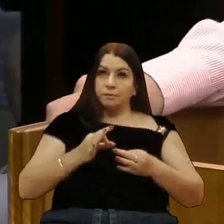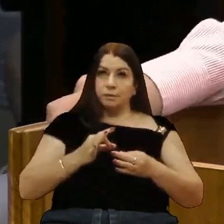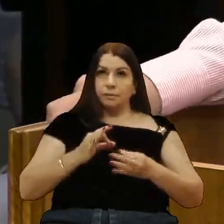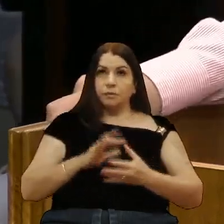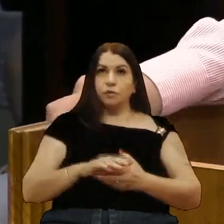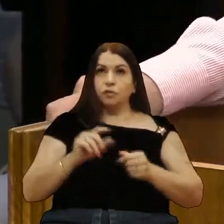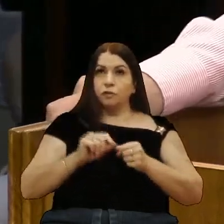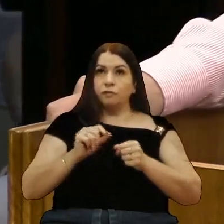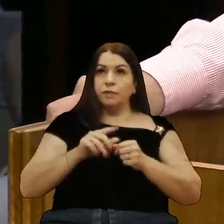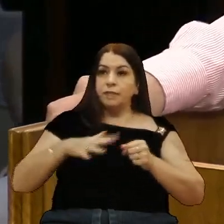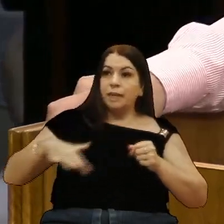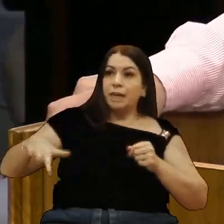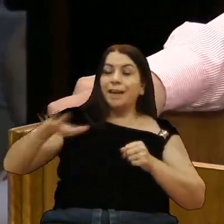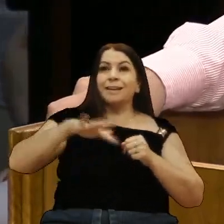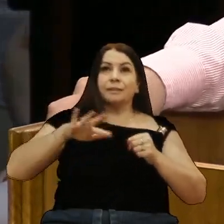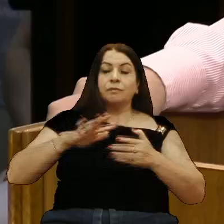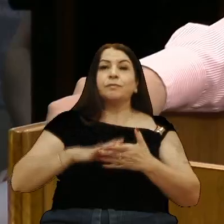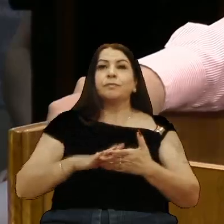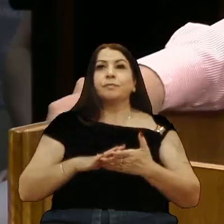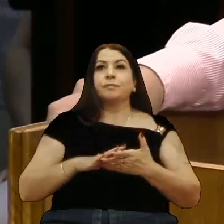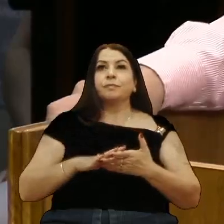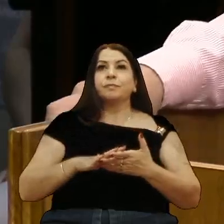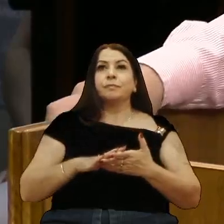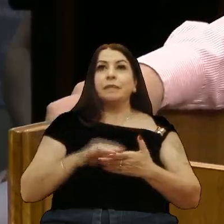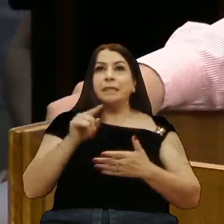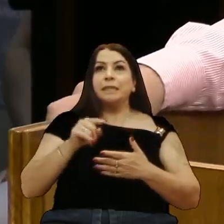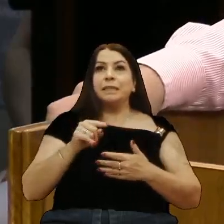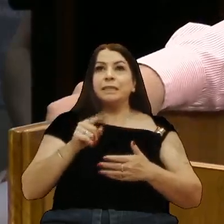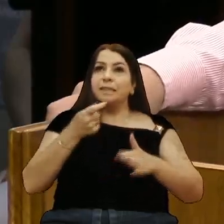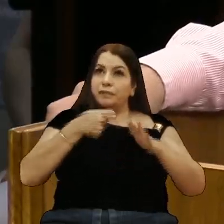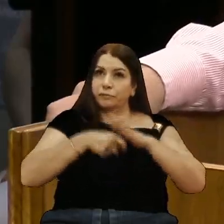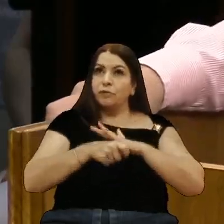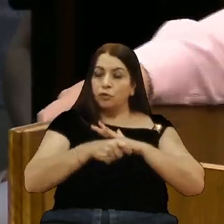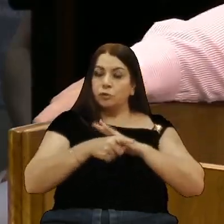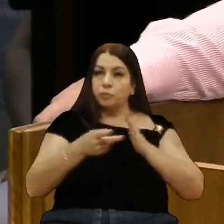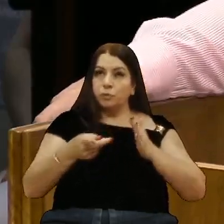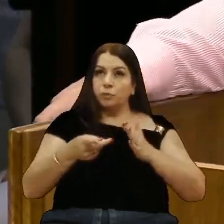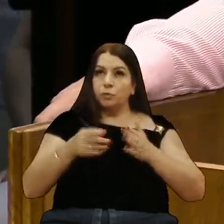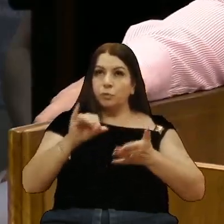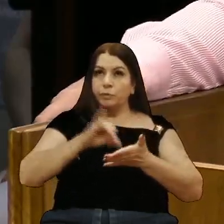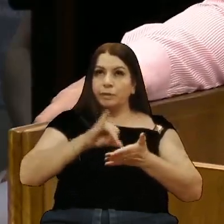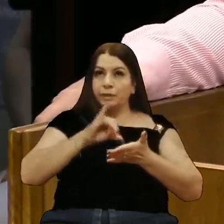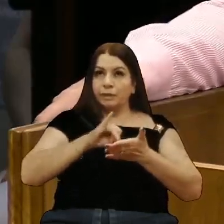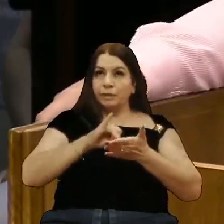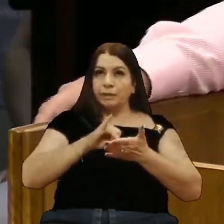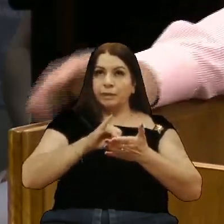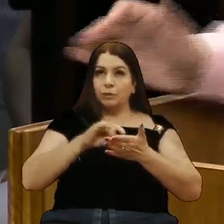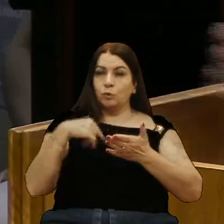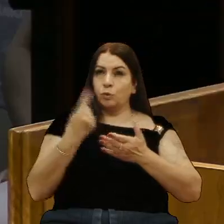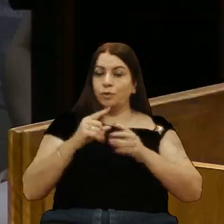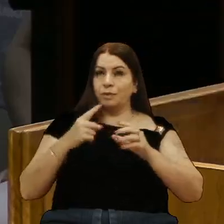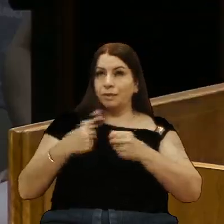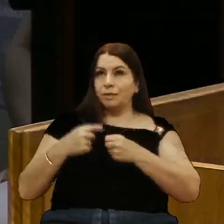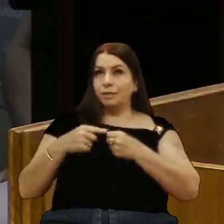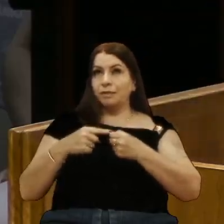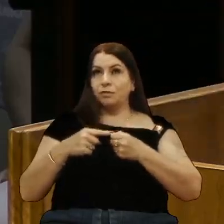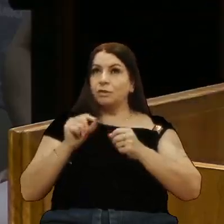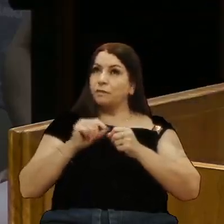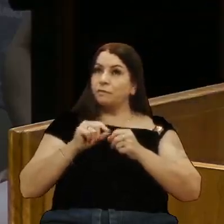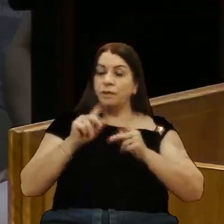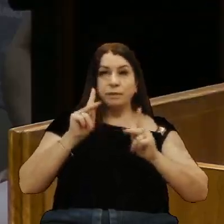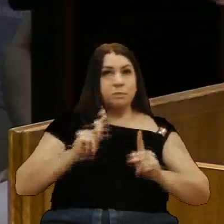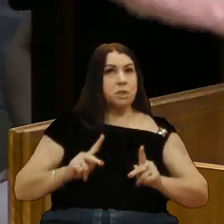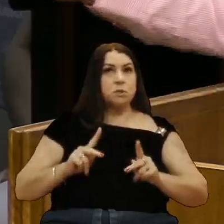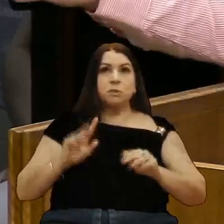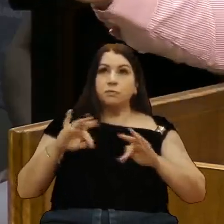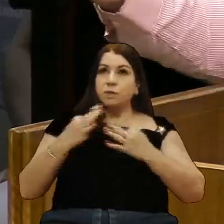de fazer esses investimentos no centro da nossa cidade, que fazem as pessoas,